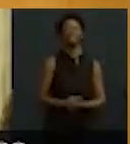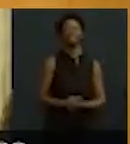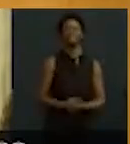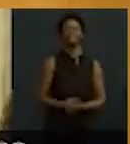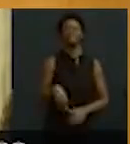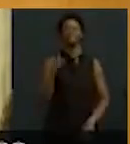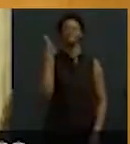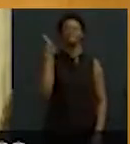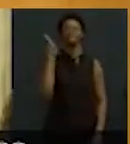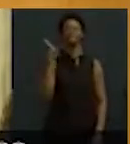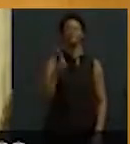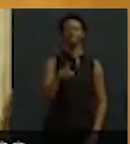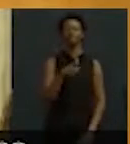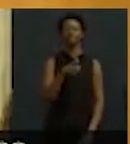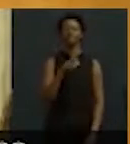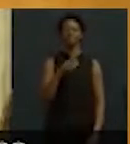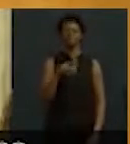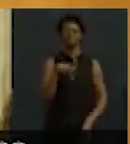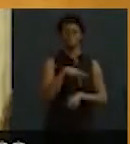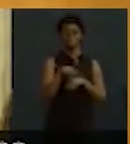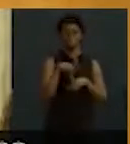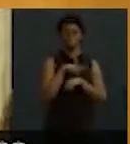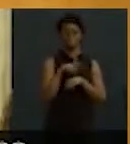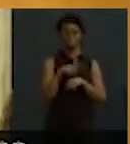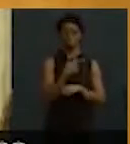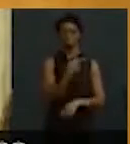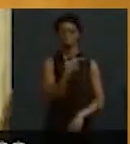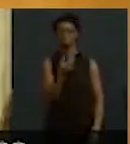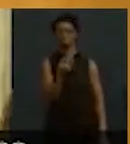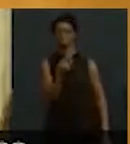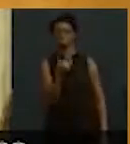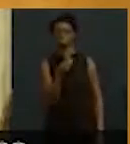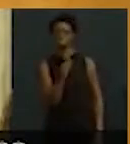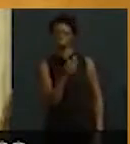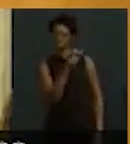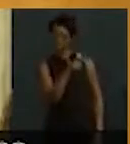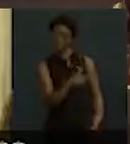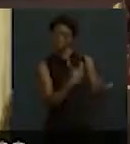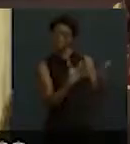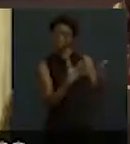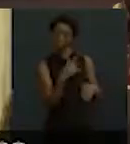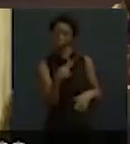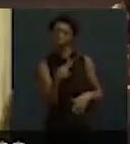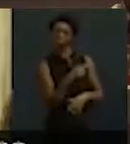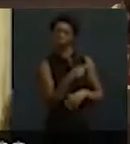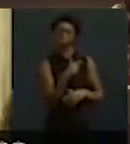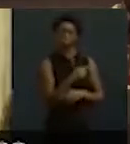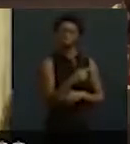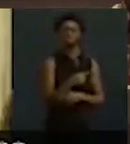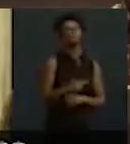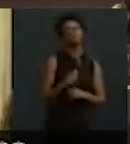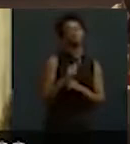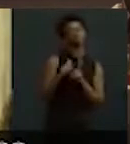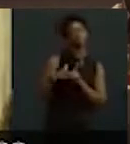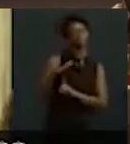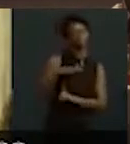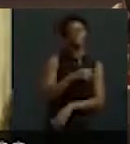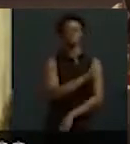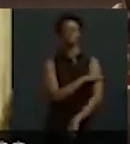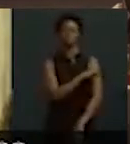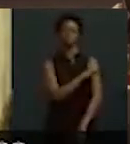República. Em 2018, nosso agraciado, a bem da sociedade italiana e